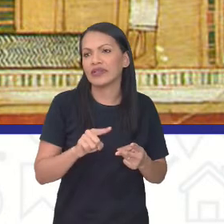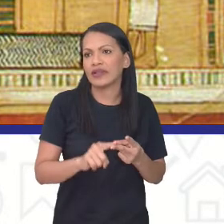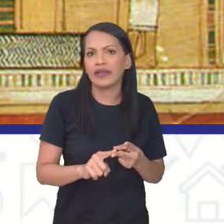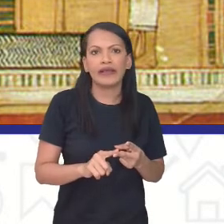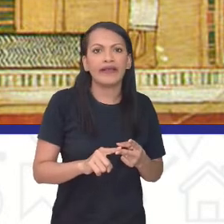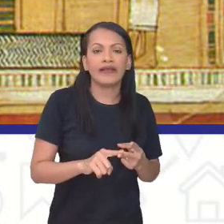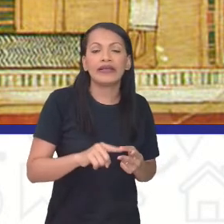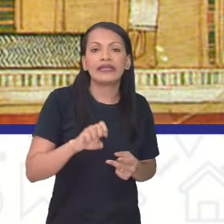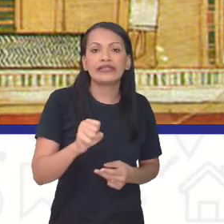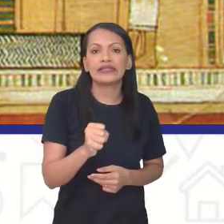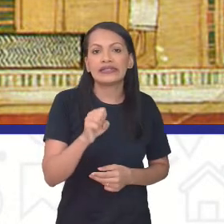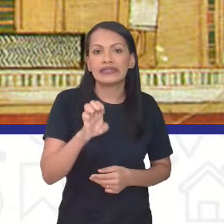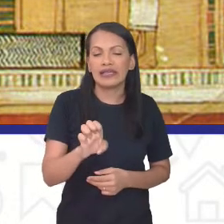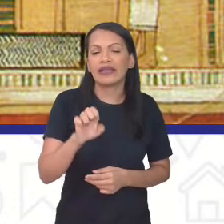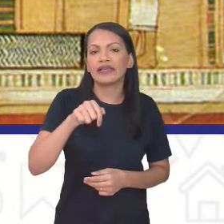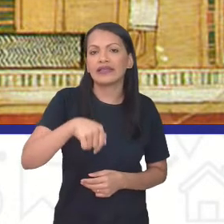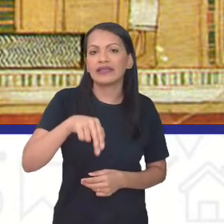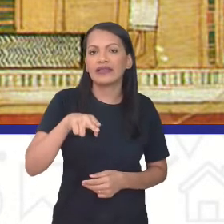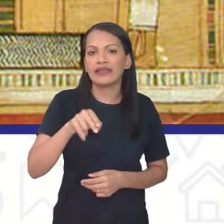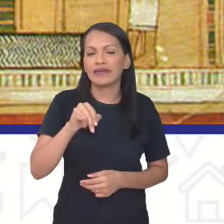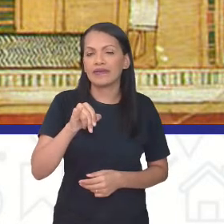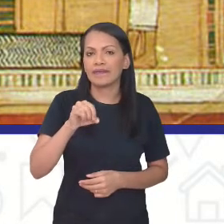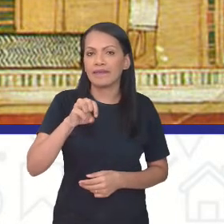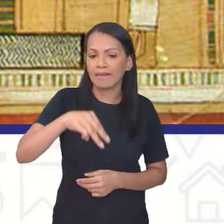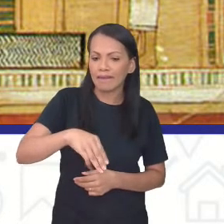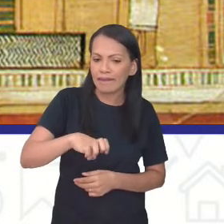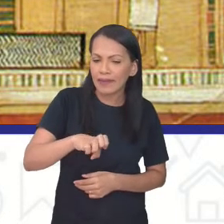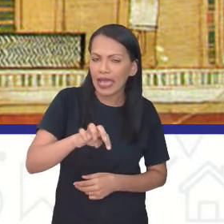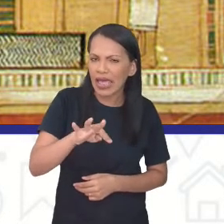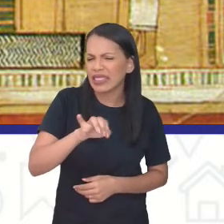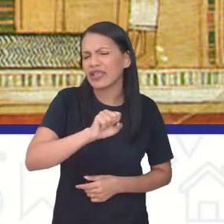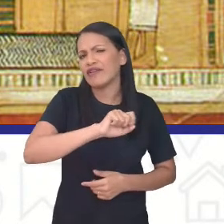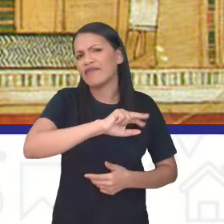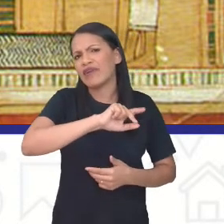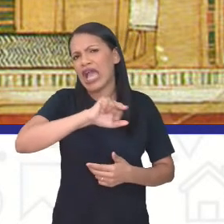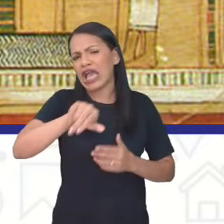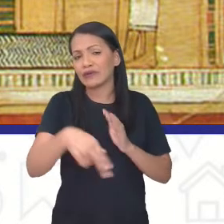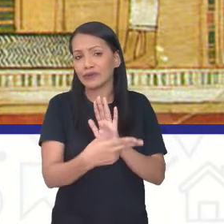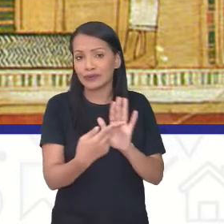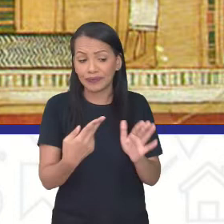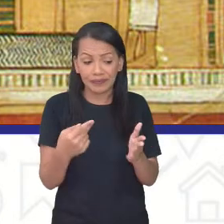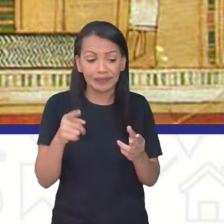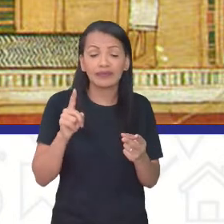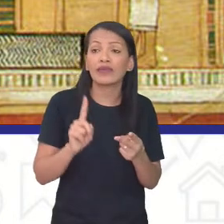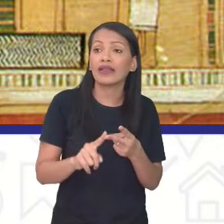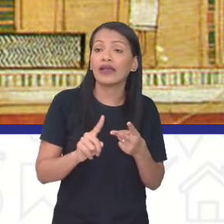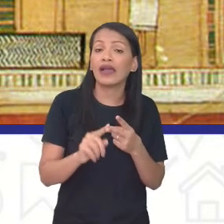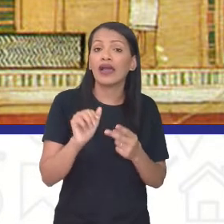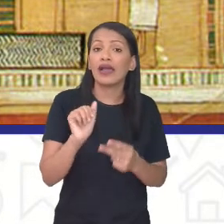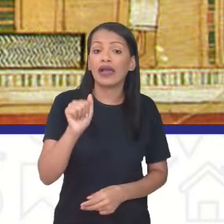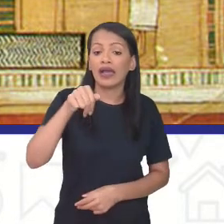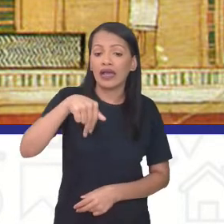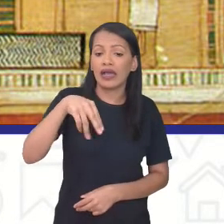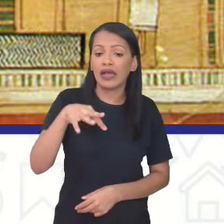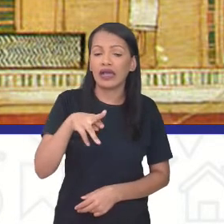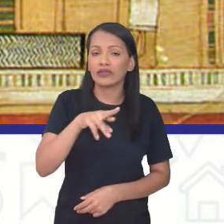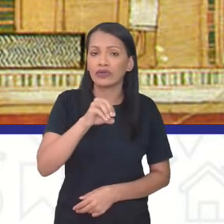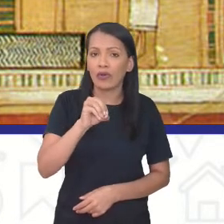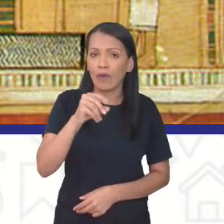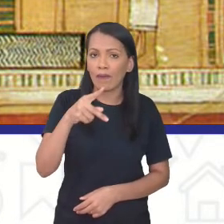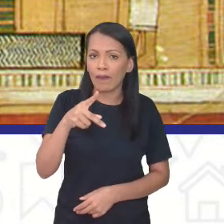A Sekhmet, né? Então a Bastete, né? Então, e o antroposomorfismo, antropo, homem,